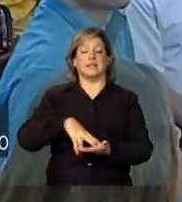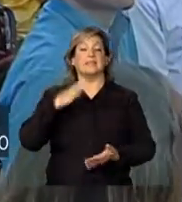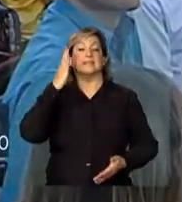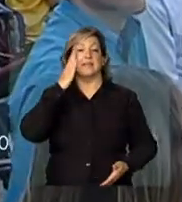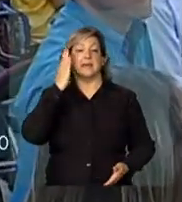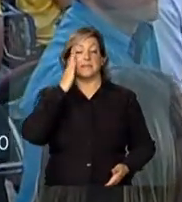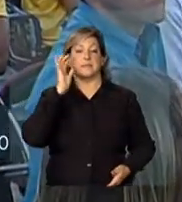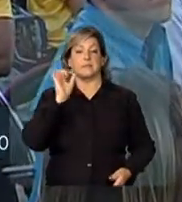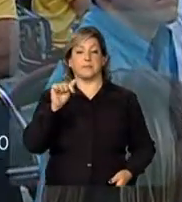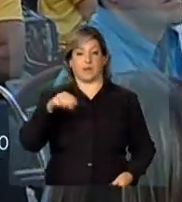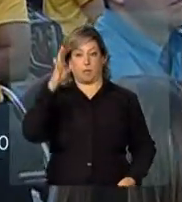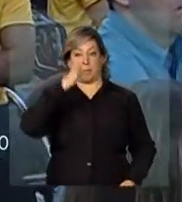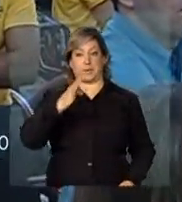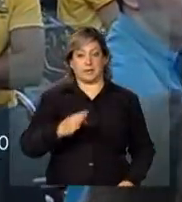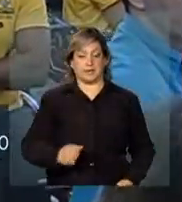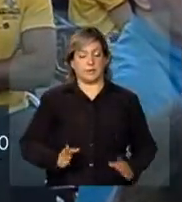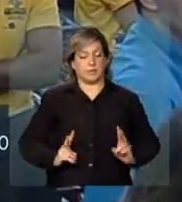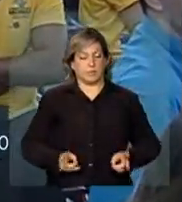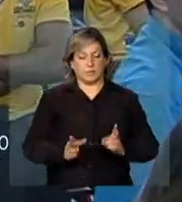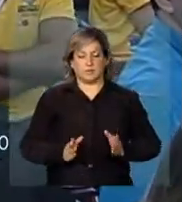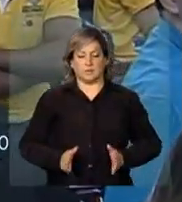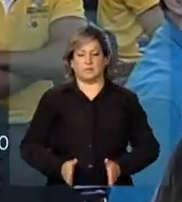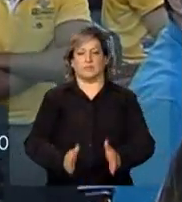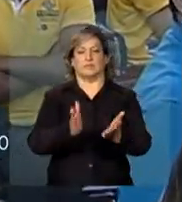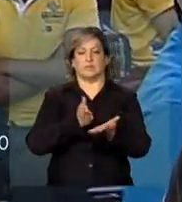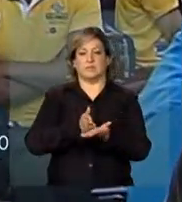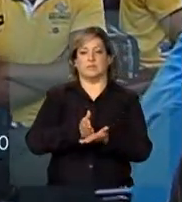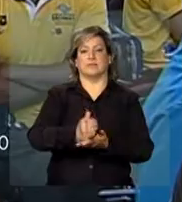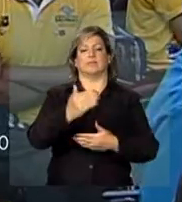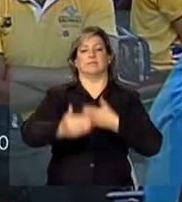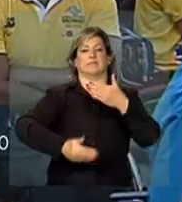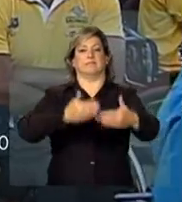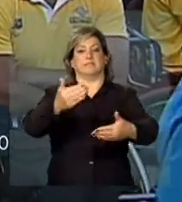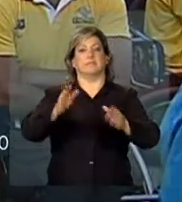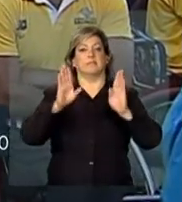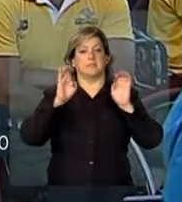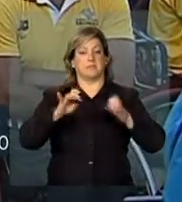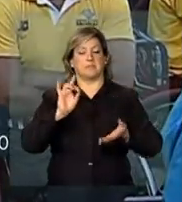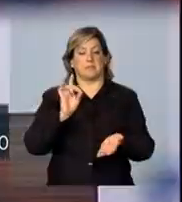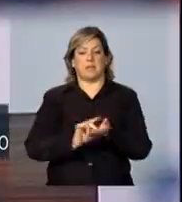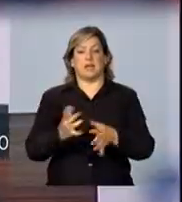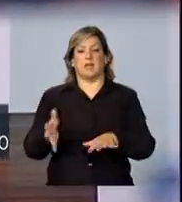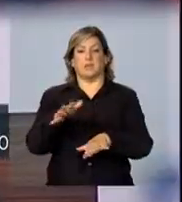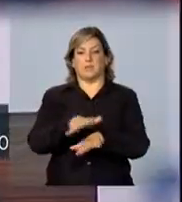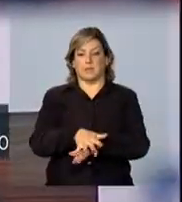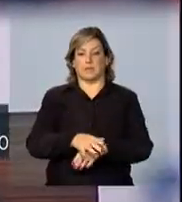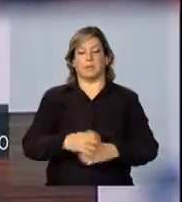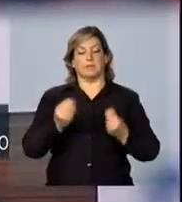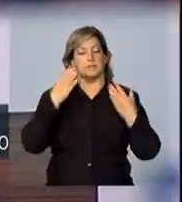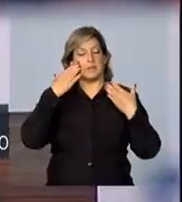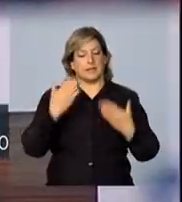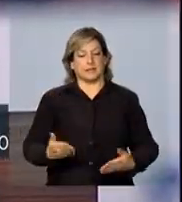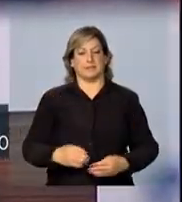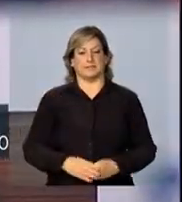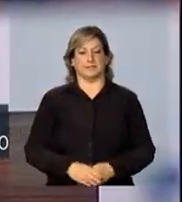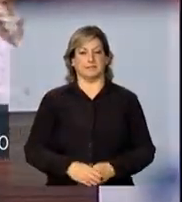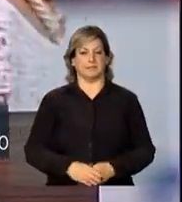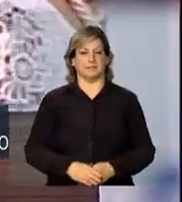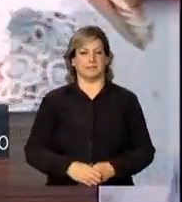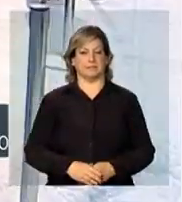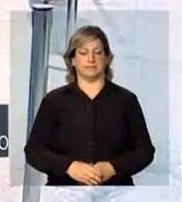de sabermos que o Brasil caminha a Passos largos para a verdadeira inclusão Muito obrigado